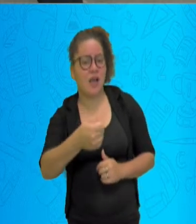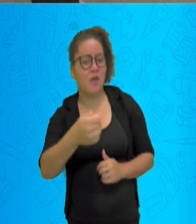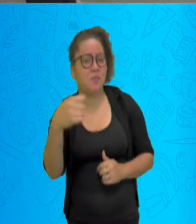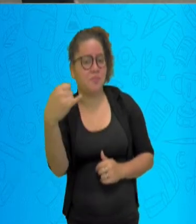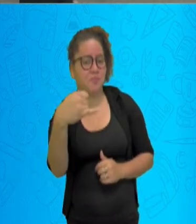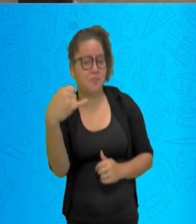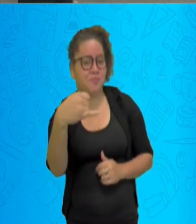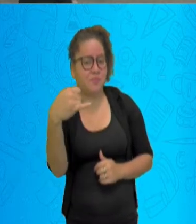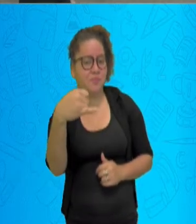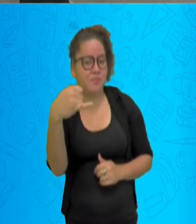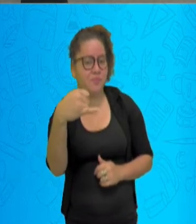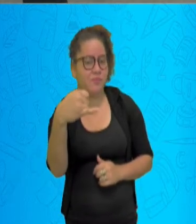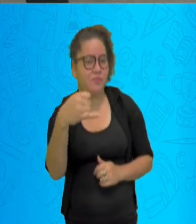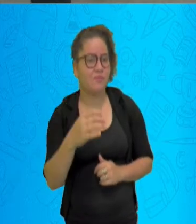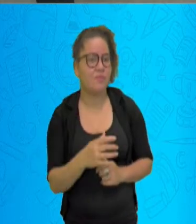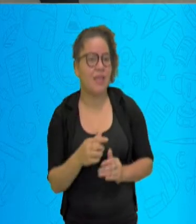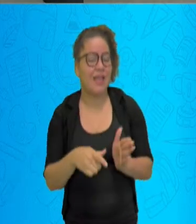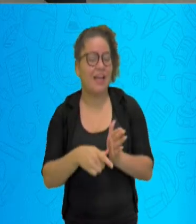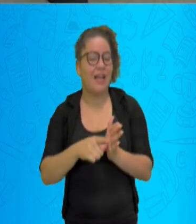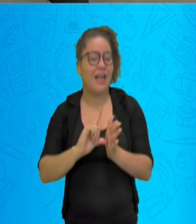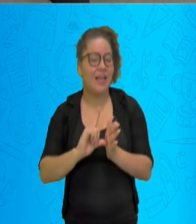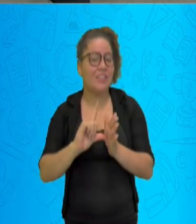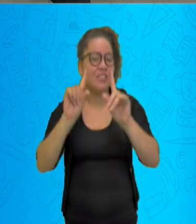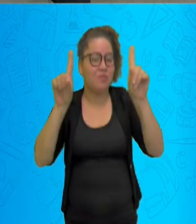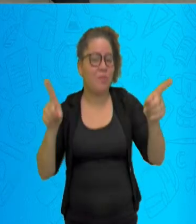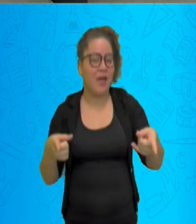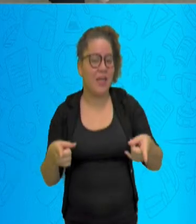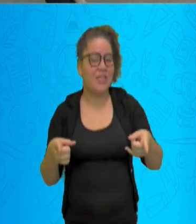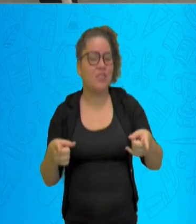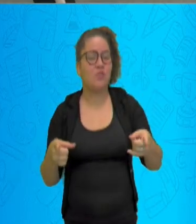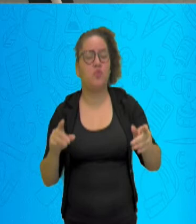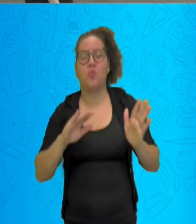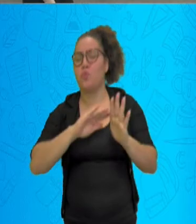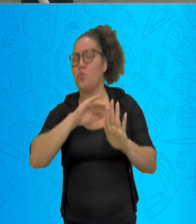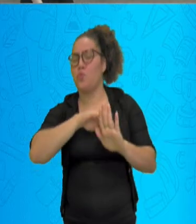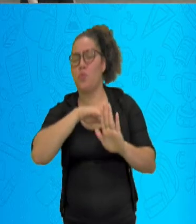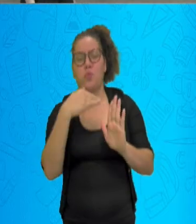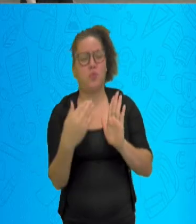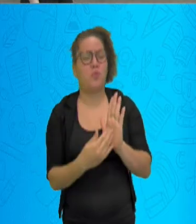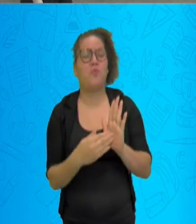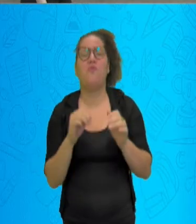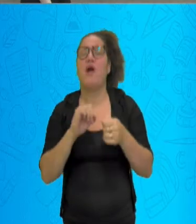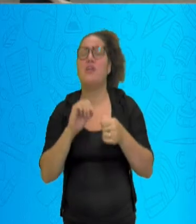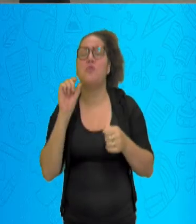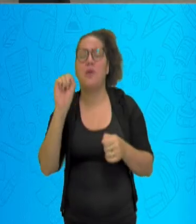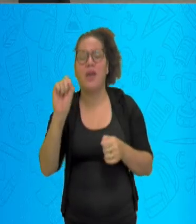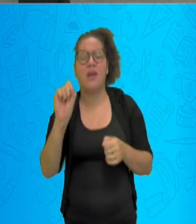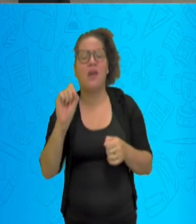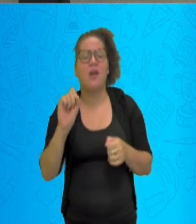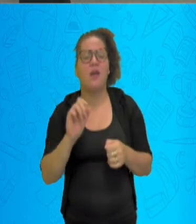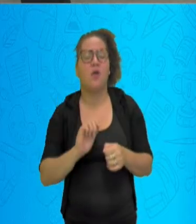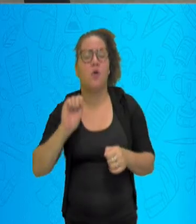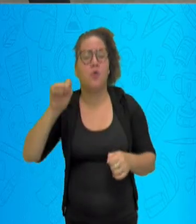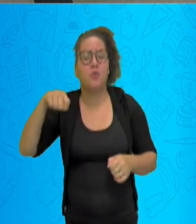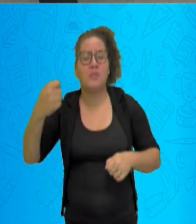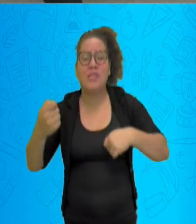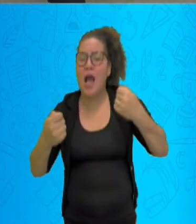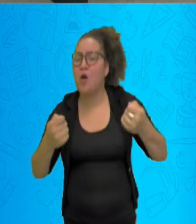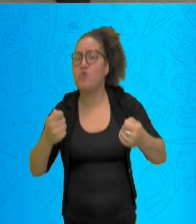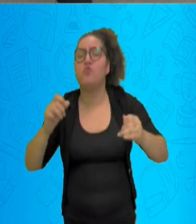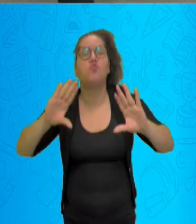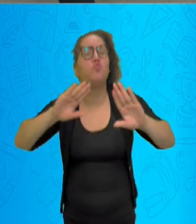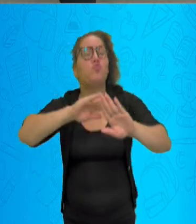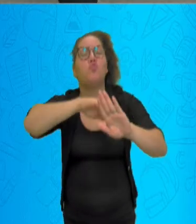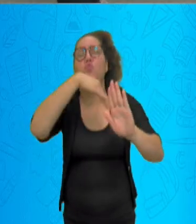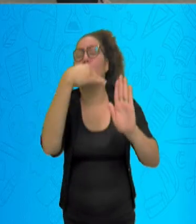aqui negativo antes desse parêntese todo. O que é que eu faço? Eu modifico o sinal de todos